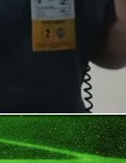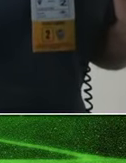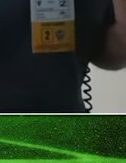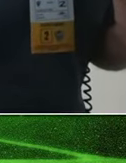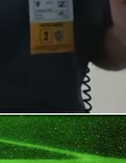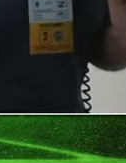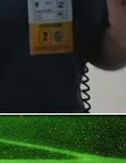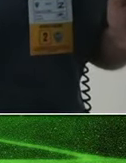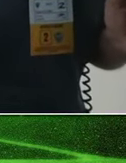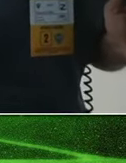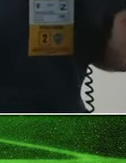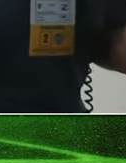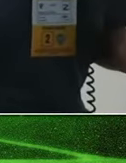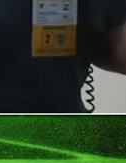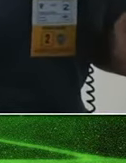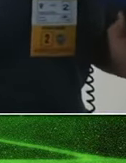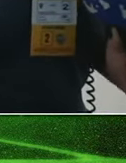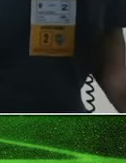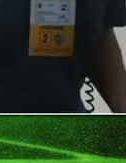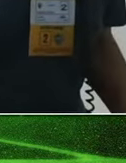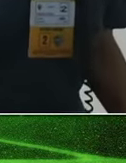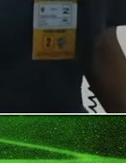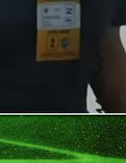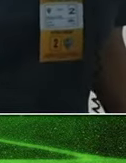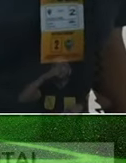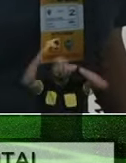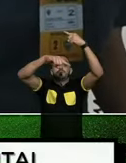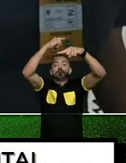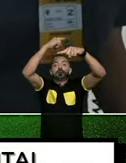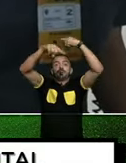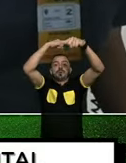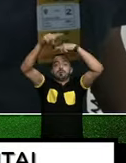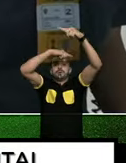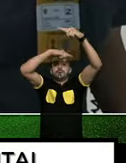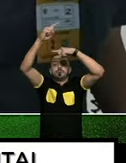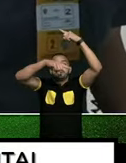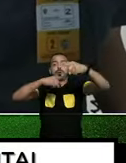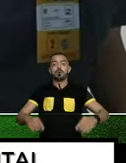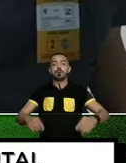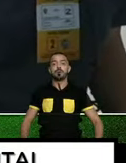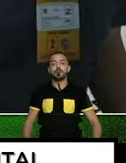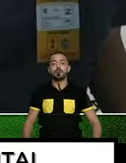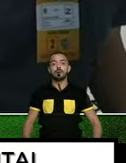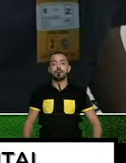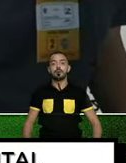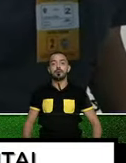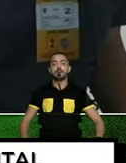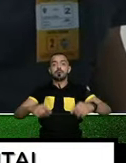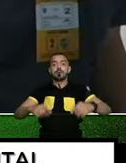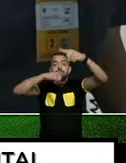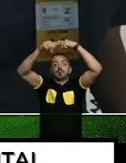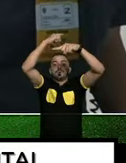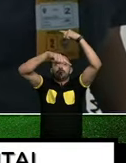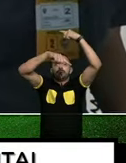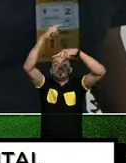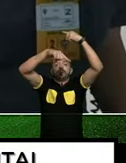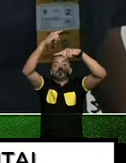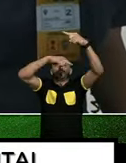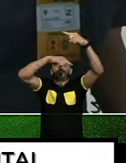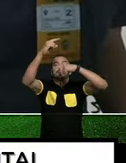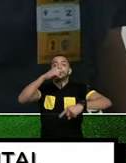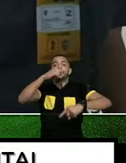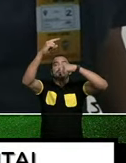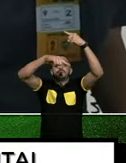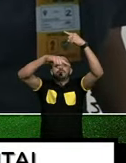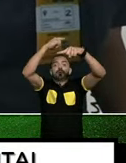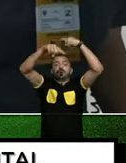passe não foi Atlético tenta contra-ataque na maluquice de saravia buscou balançou ninguém perto dele tenta o passe pro